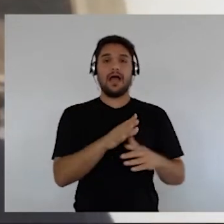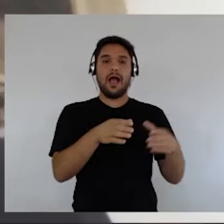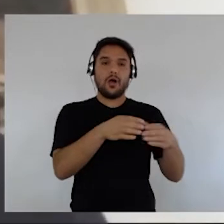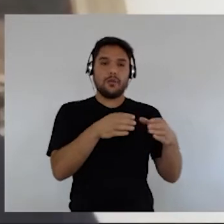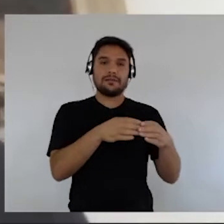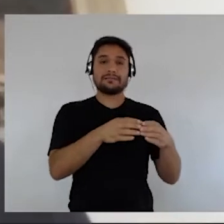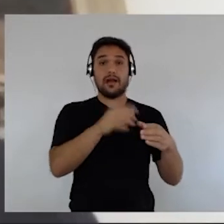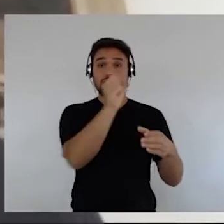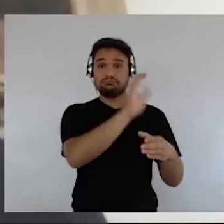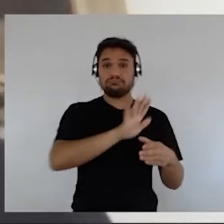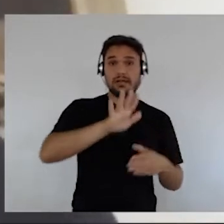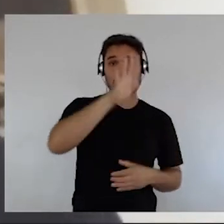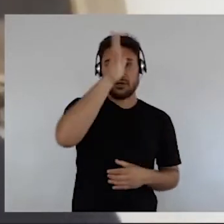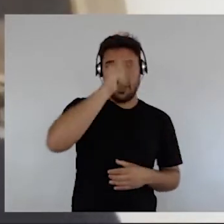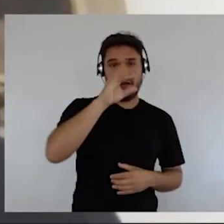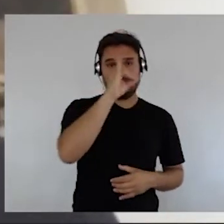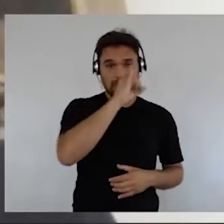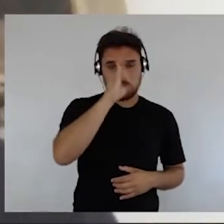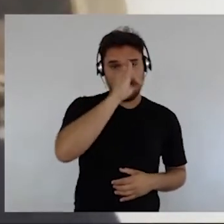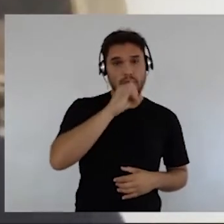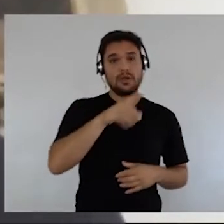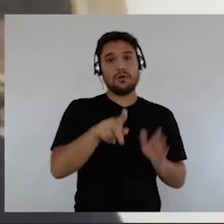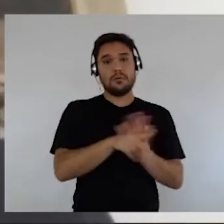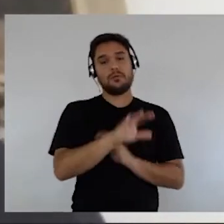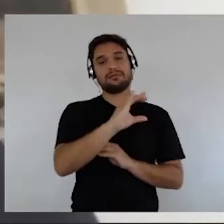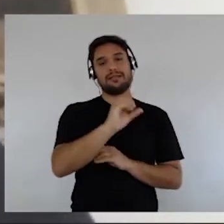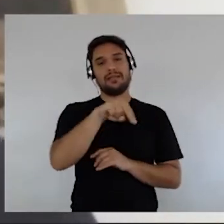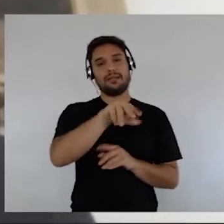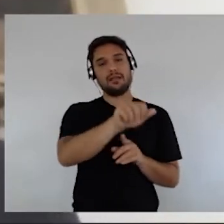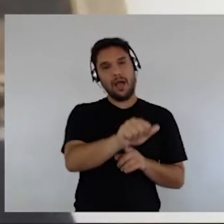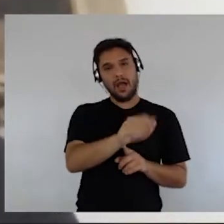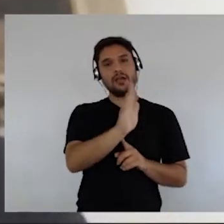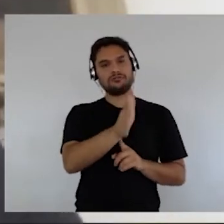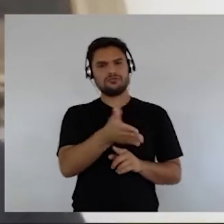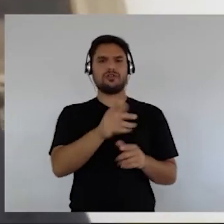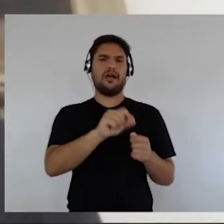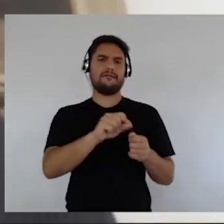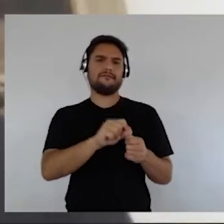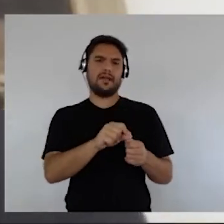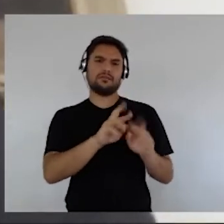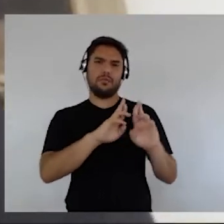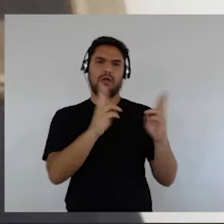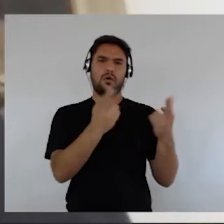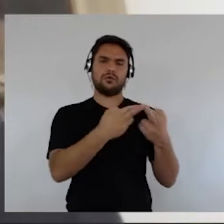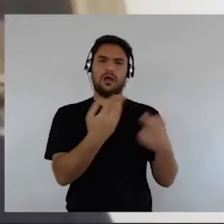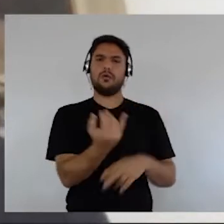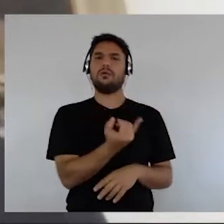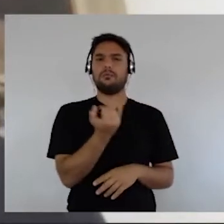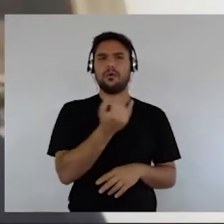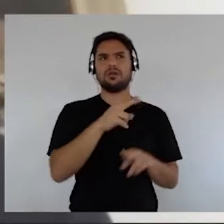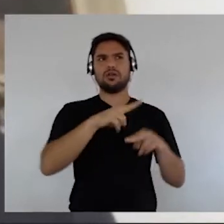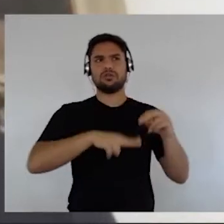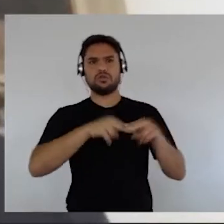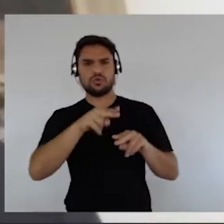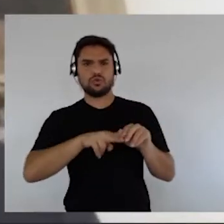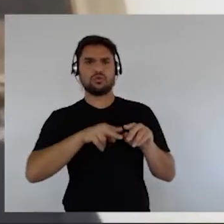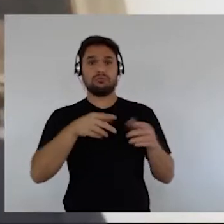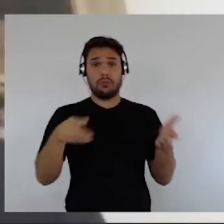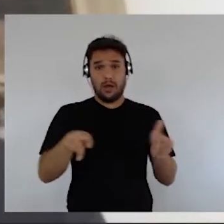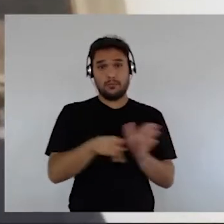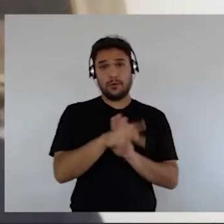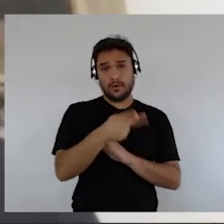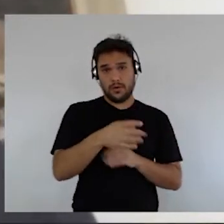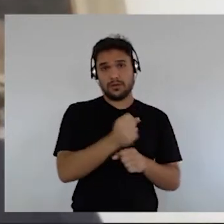da Confederação da Agricultura e Pecuária do Brasil, a CNA, realizou importante reunião recentemente, em junho de 2020,